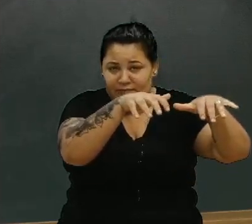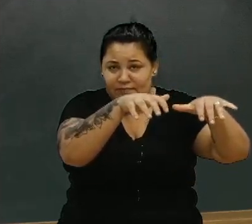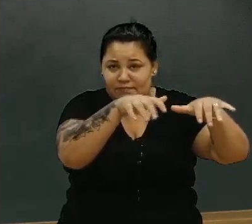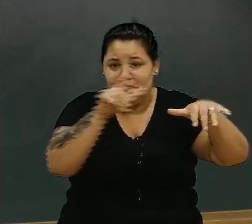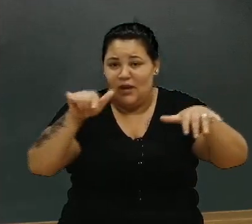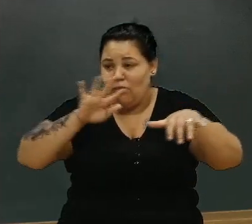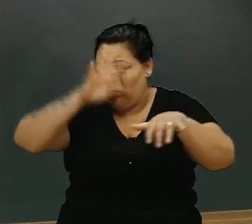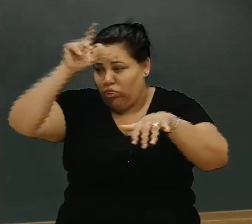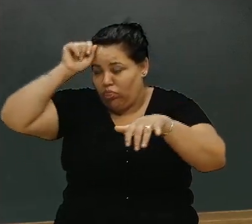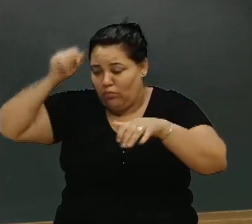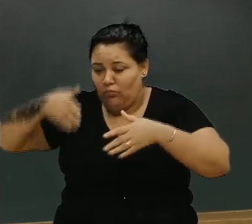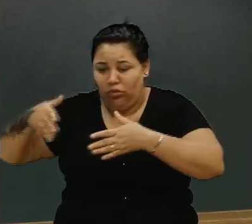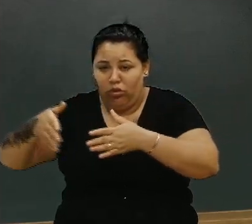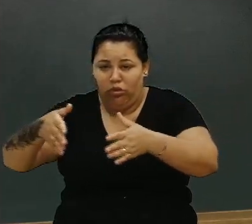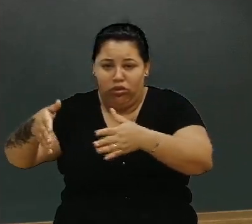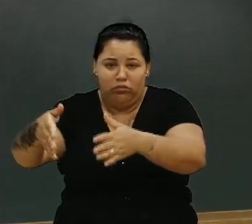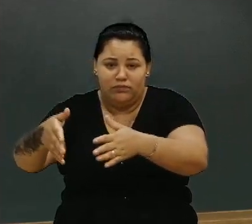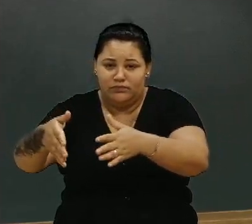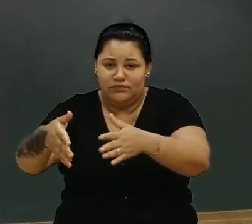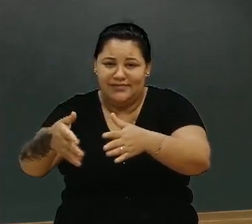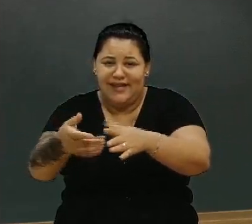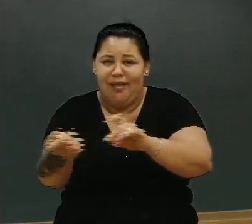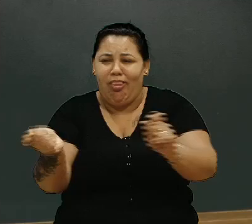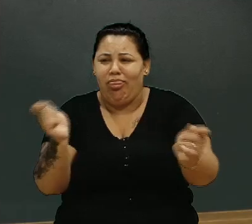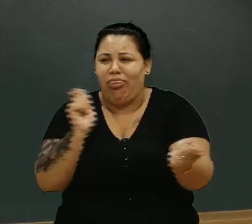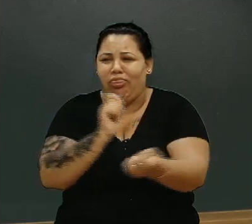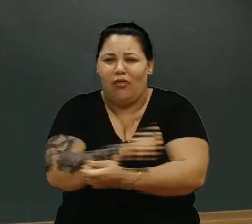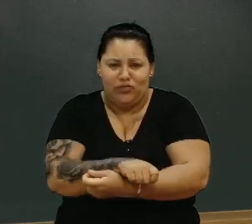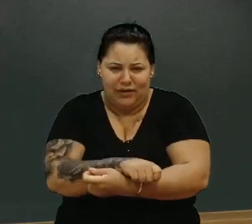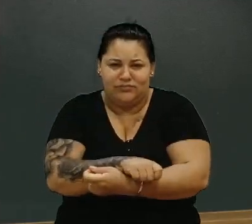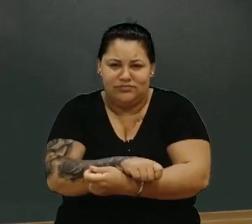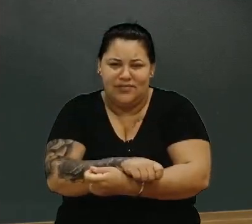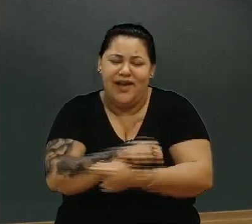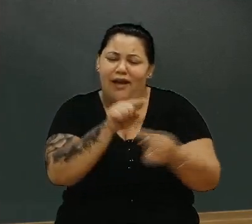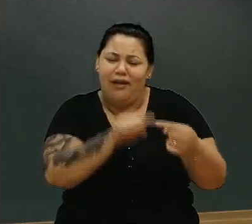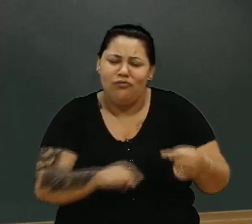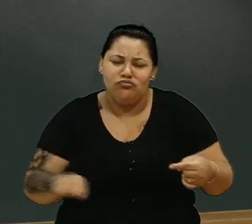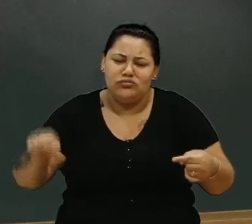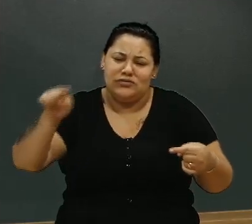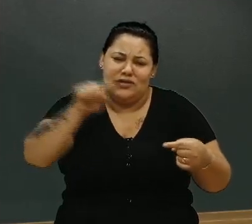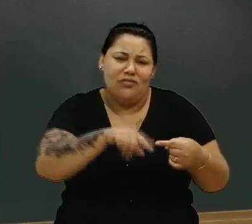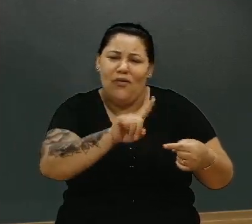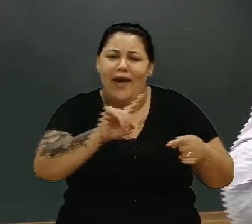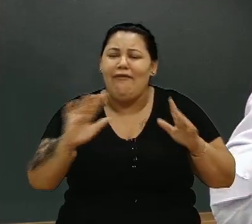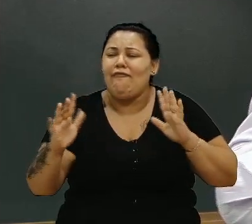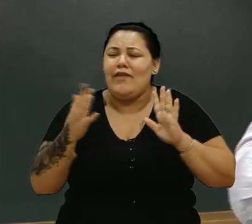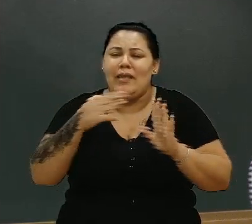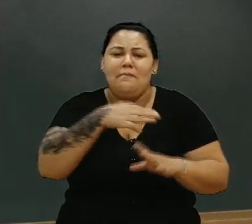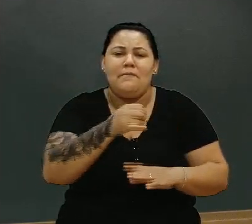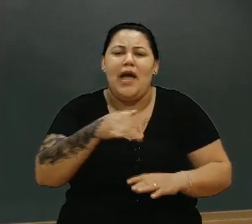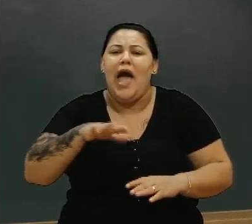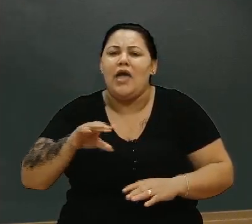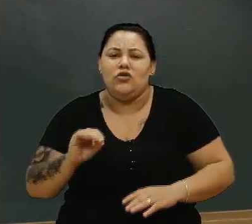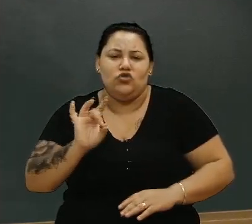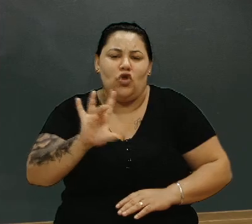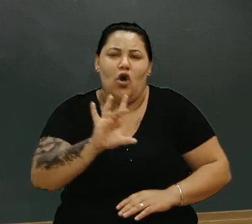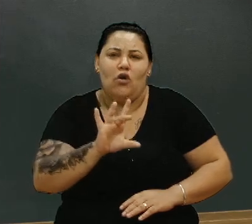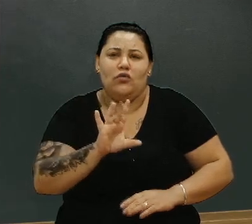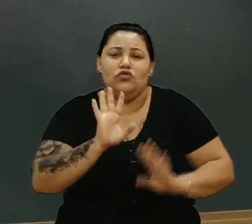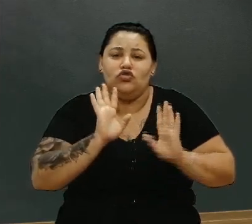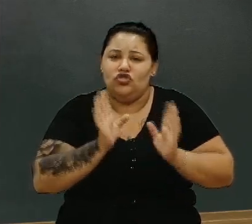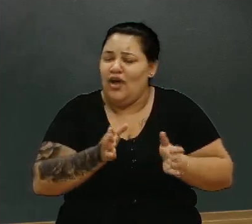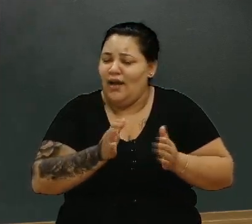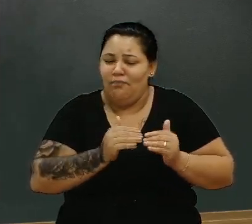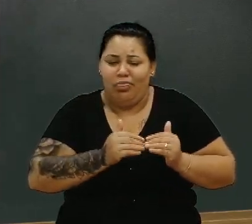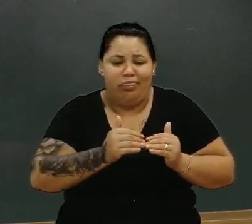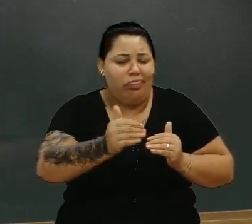a fazer uma volta diversa. Então, não é uma situação que nós enfrentamos em maio de 2024 exclusivamente, é uma situação que nós vamos